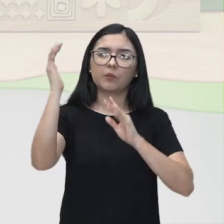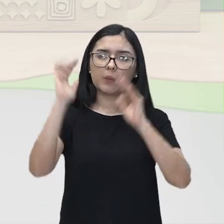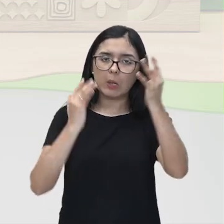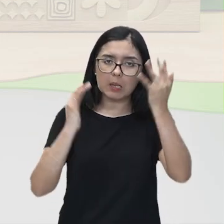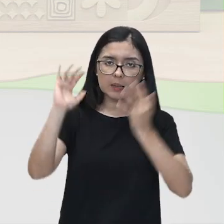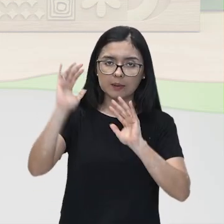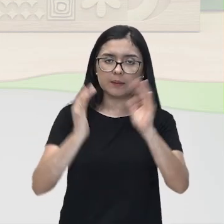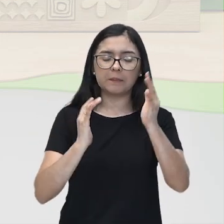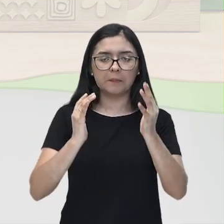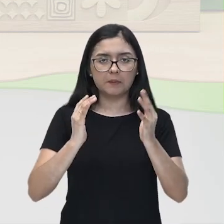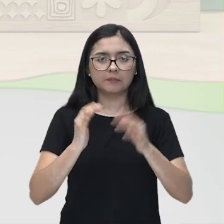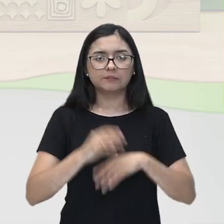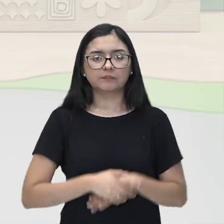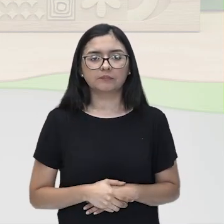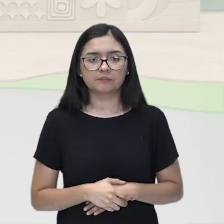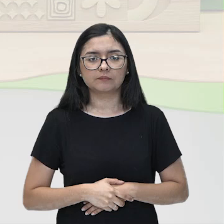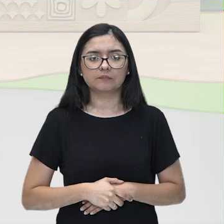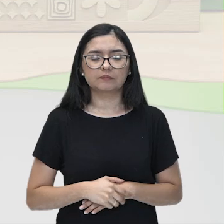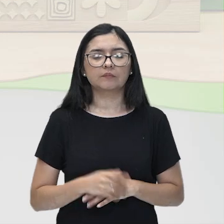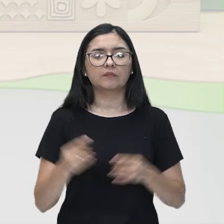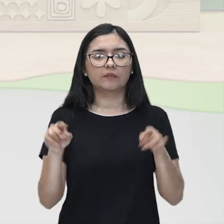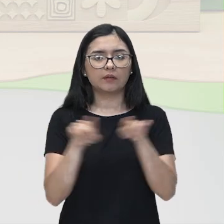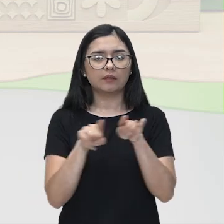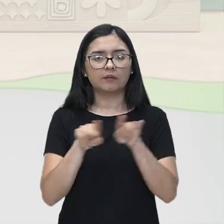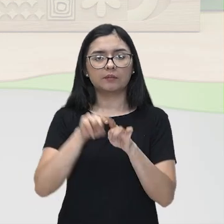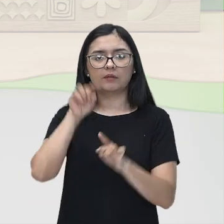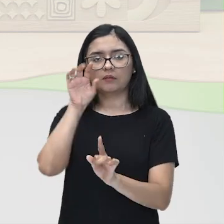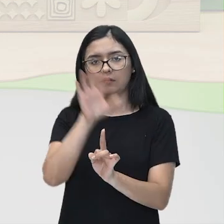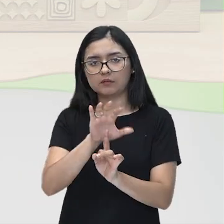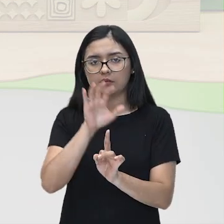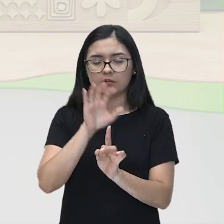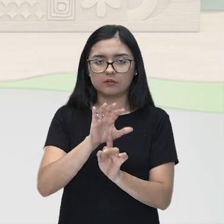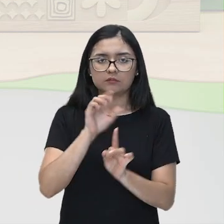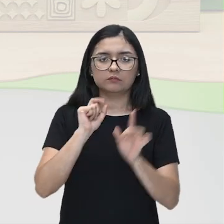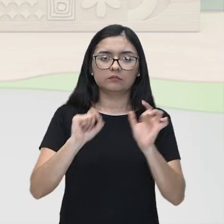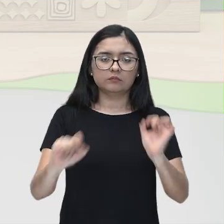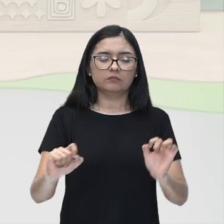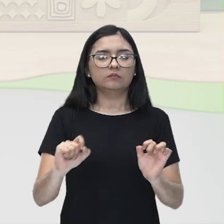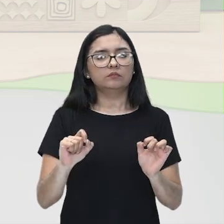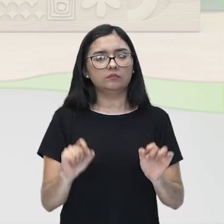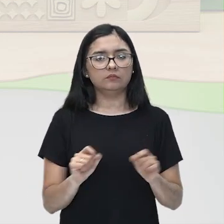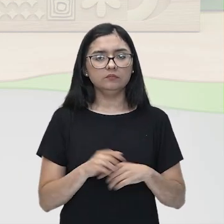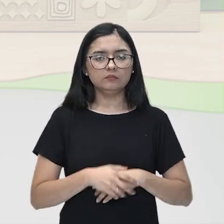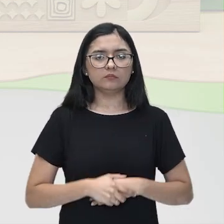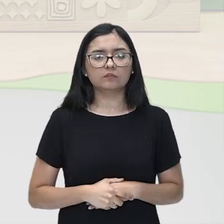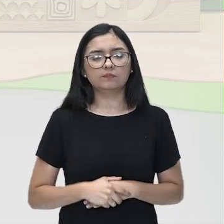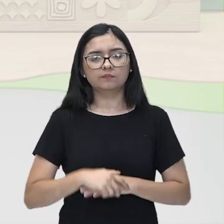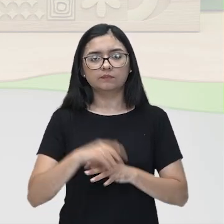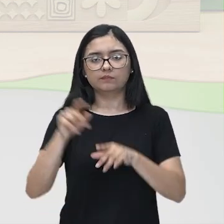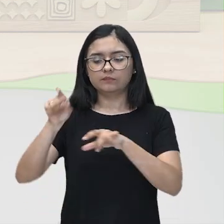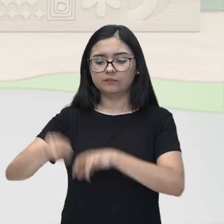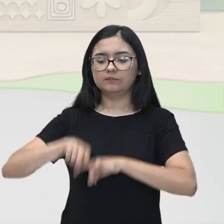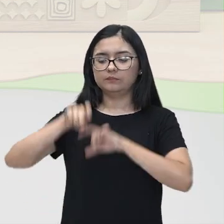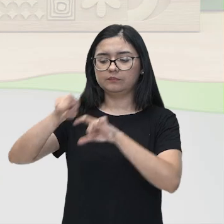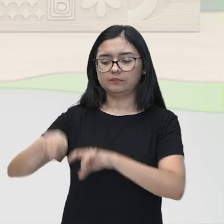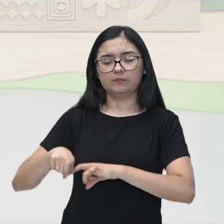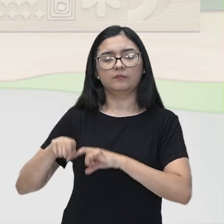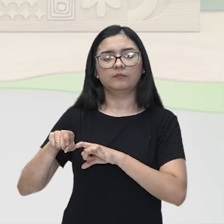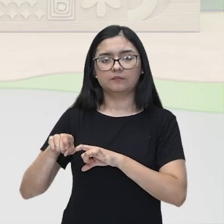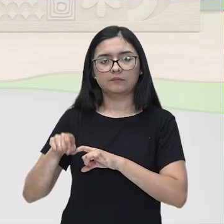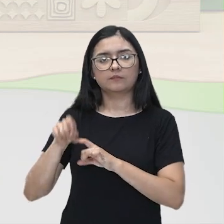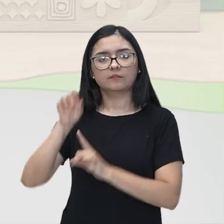clima, certo? Vão influenciar também a questão da agricultura,